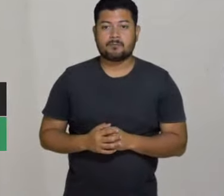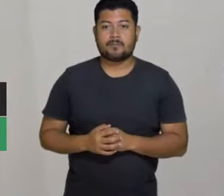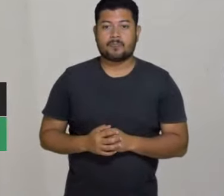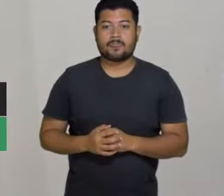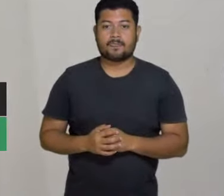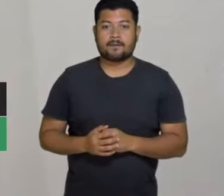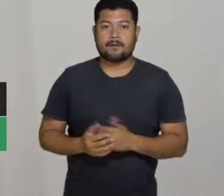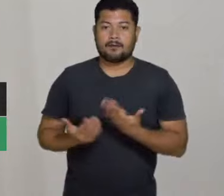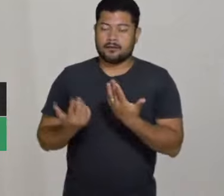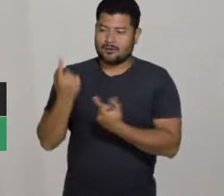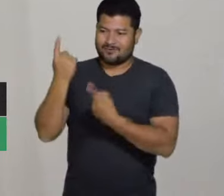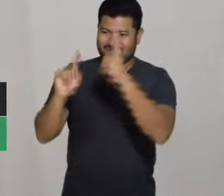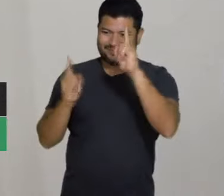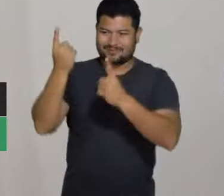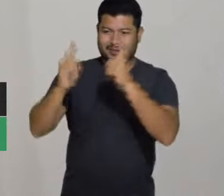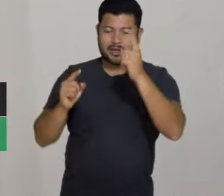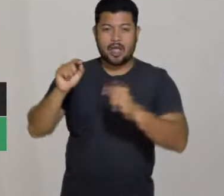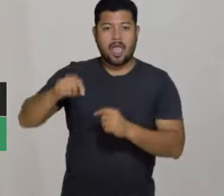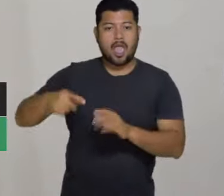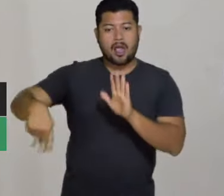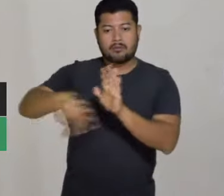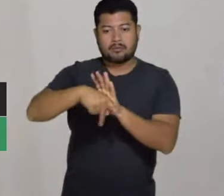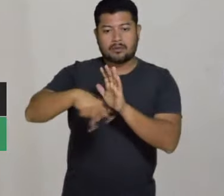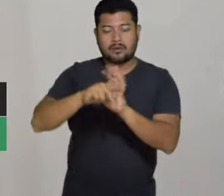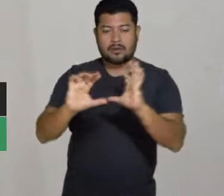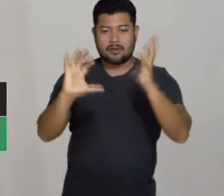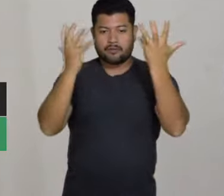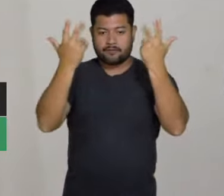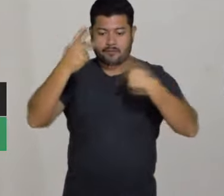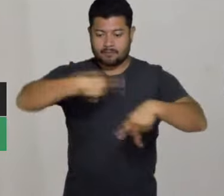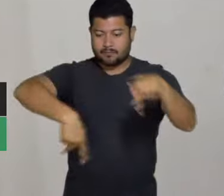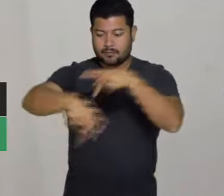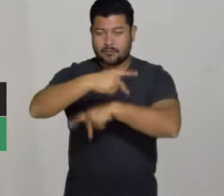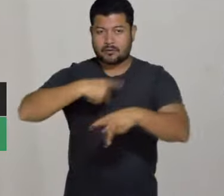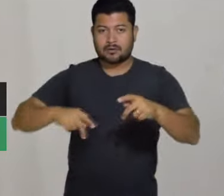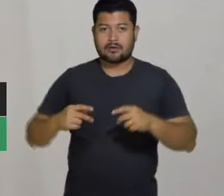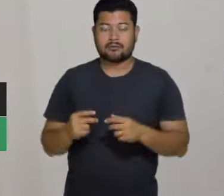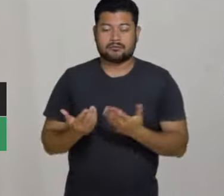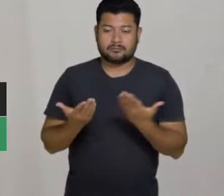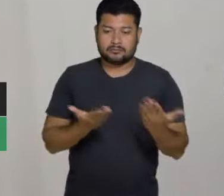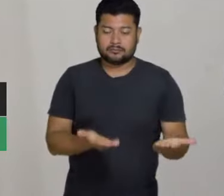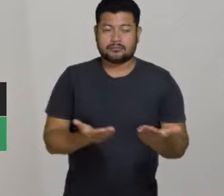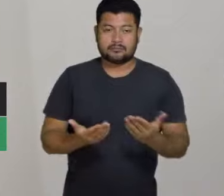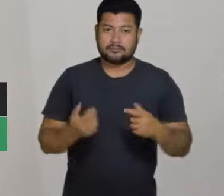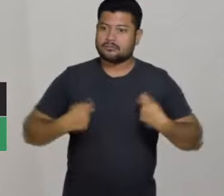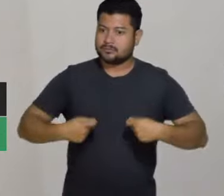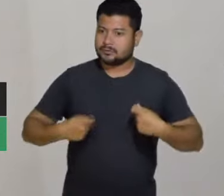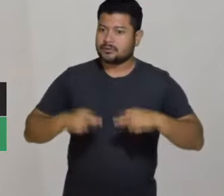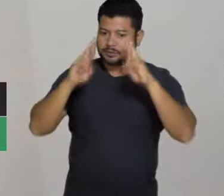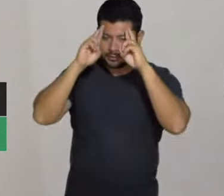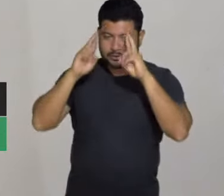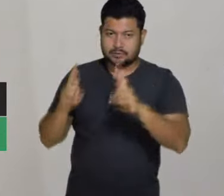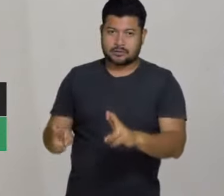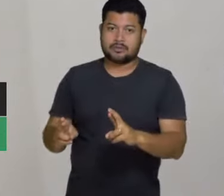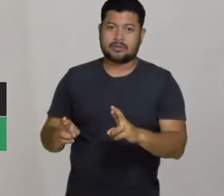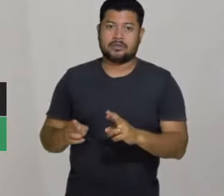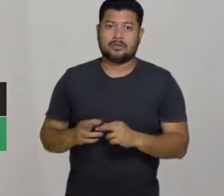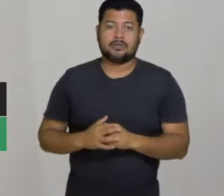O carnaval é uma festa popular e do povo, deve ser espaço de respeito e toda a nossa pluralidade, principalmente